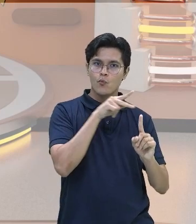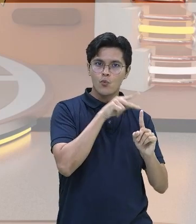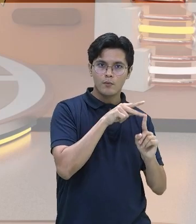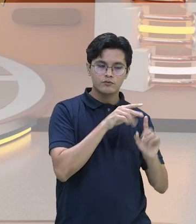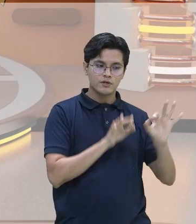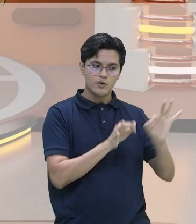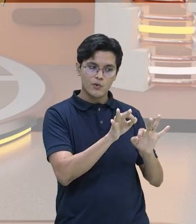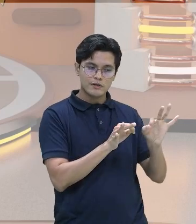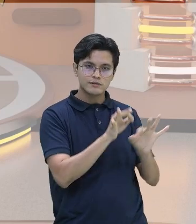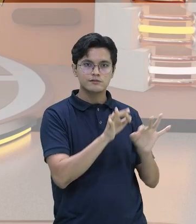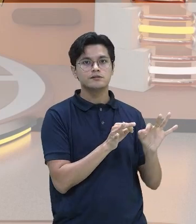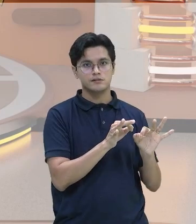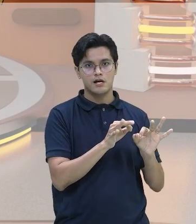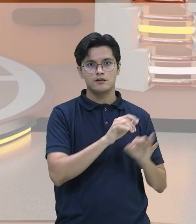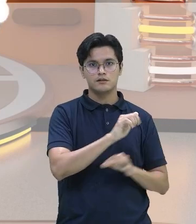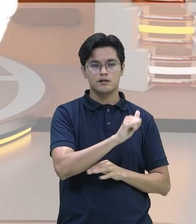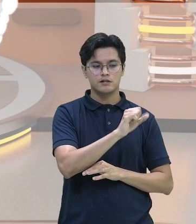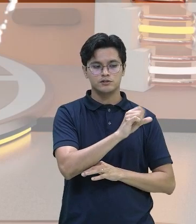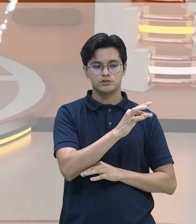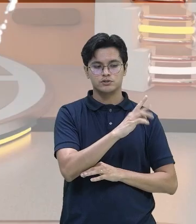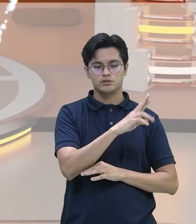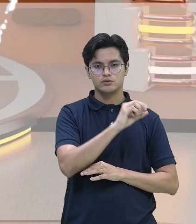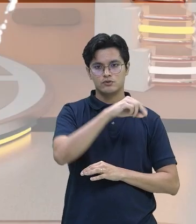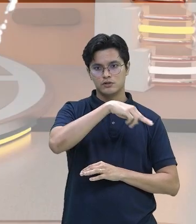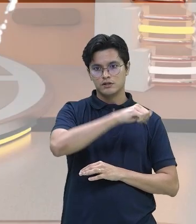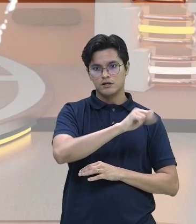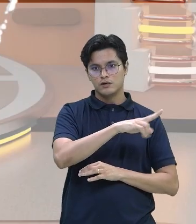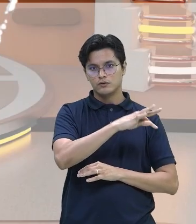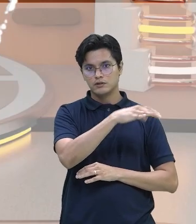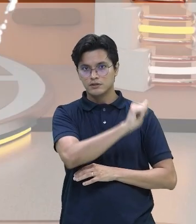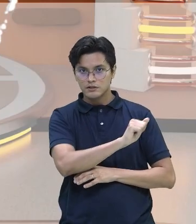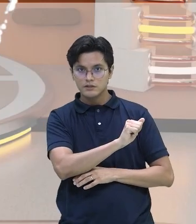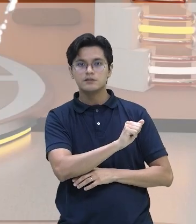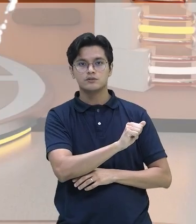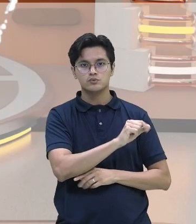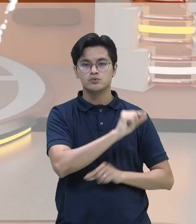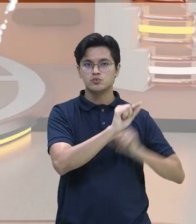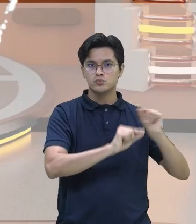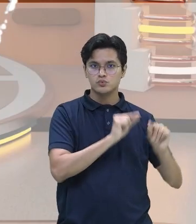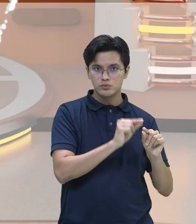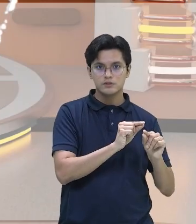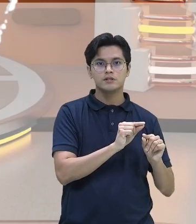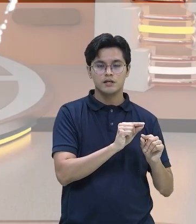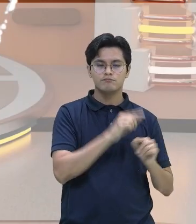Em 63 a gente tem Valentina